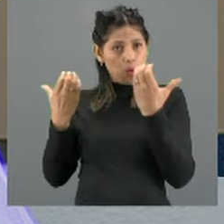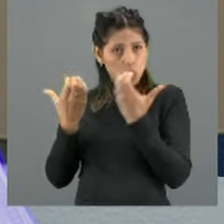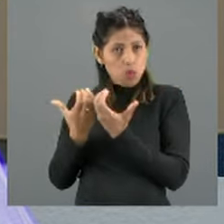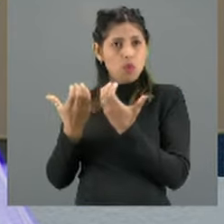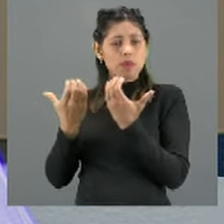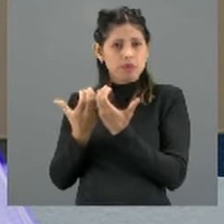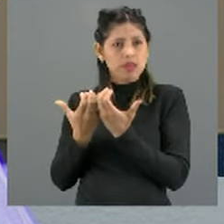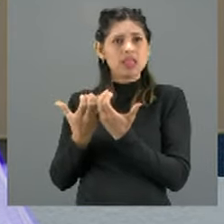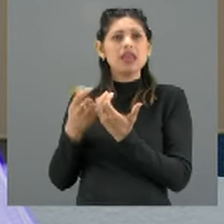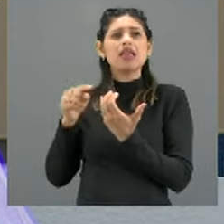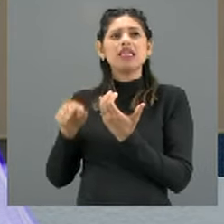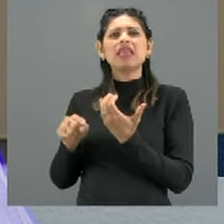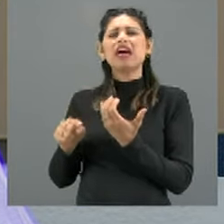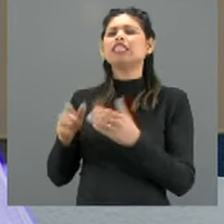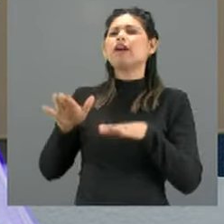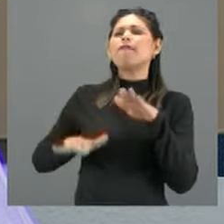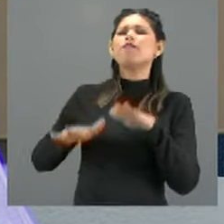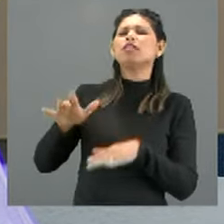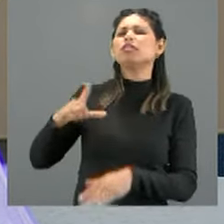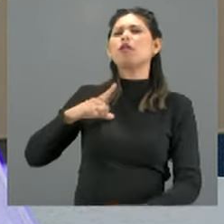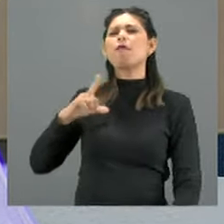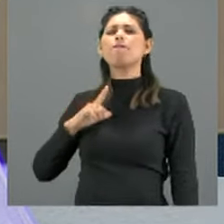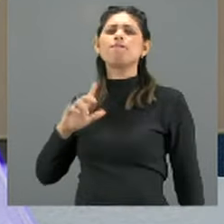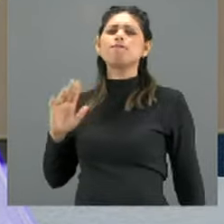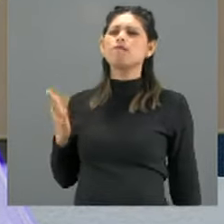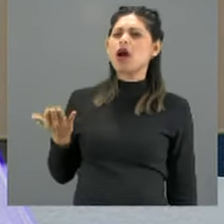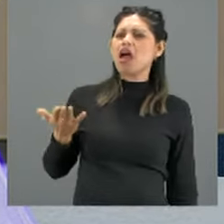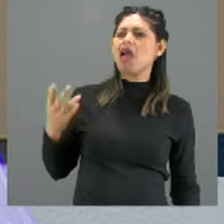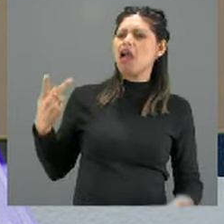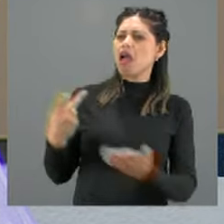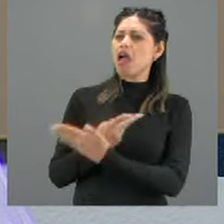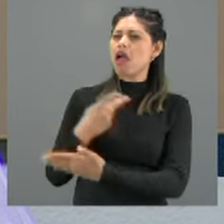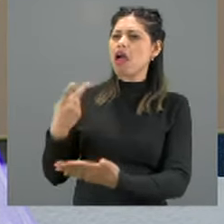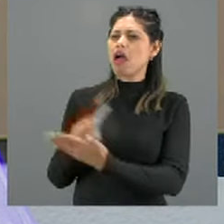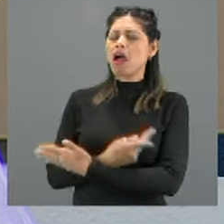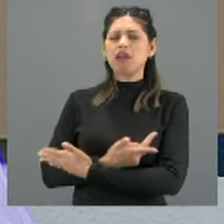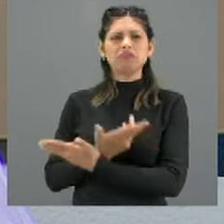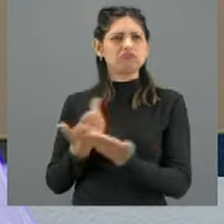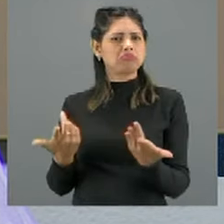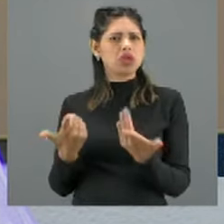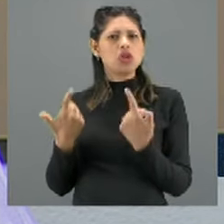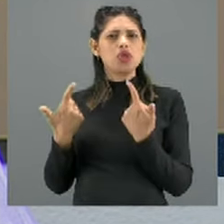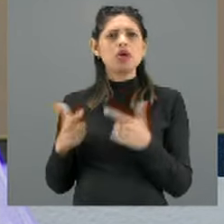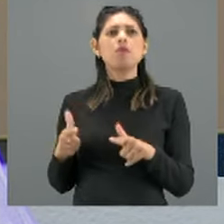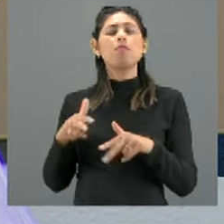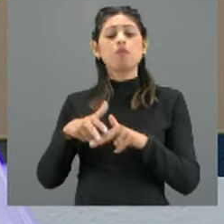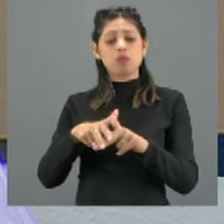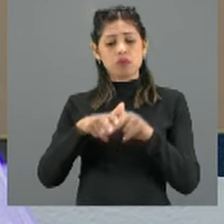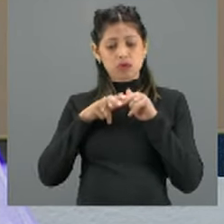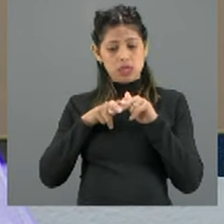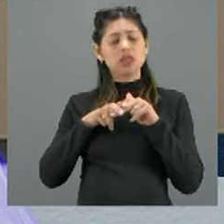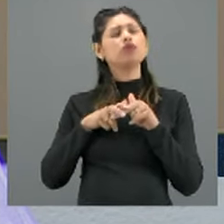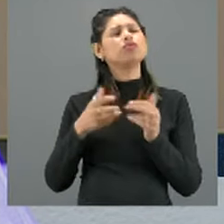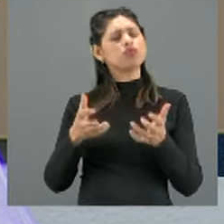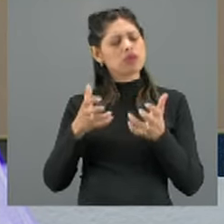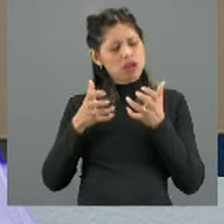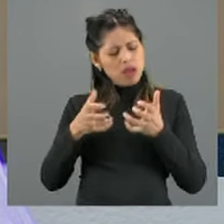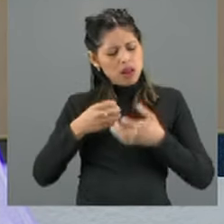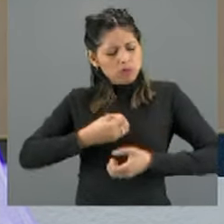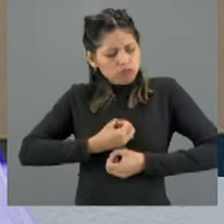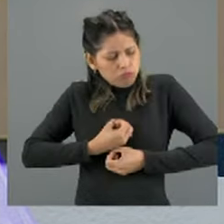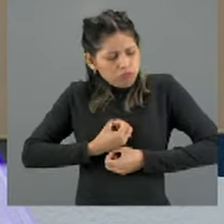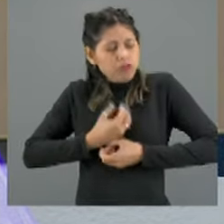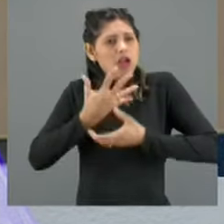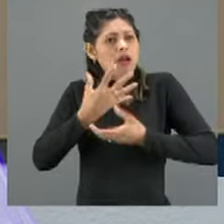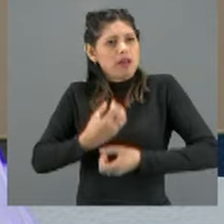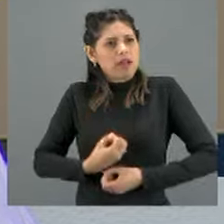com falsidade ideológica. Assim, deixamos a nossa manifestação